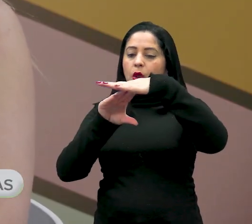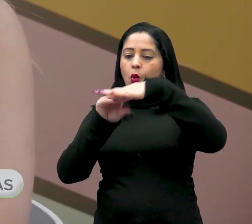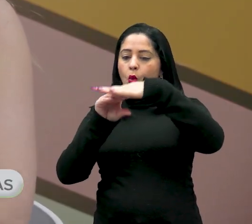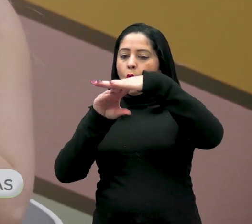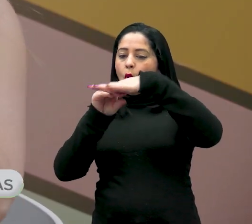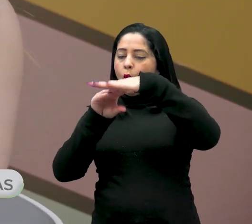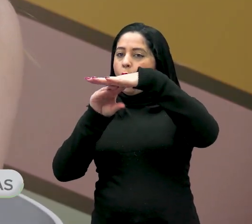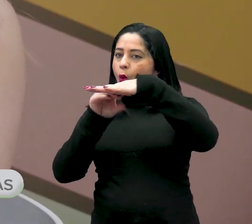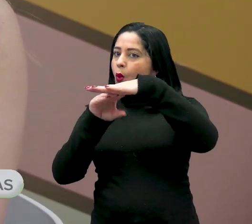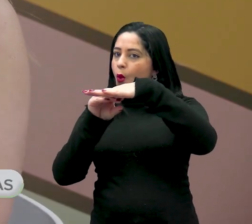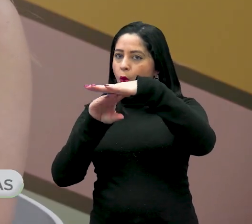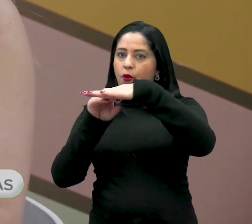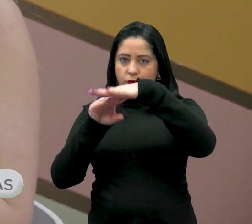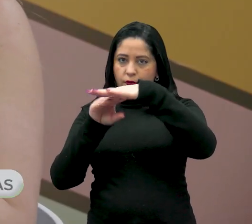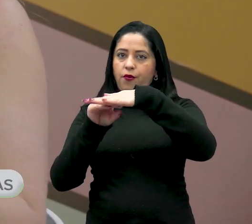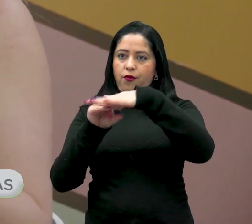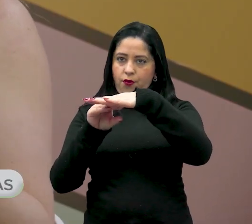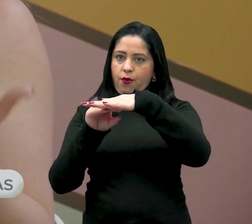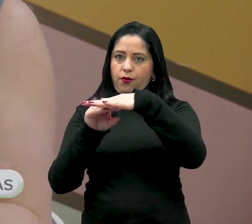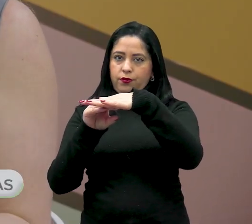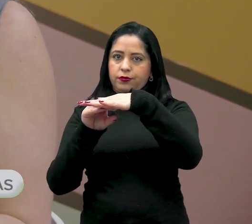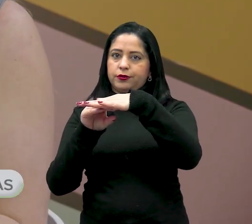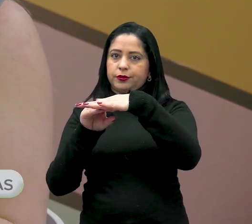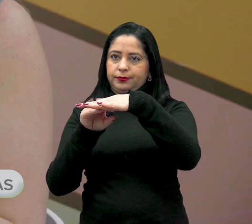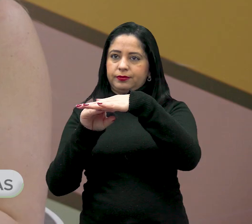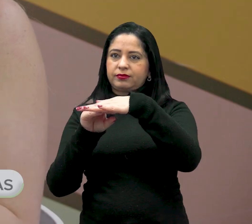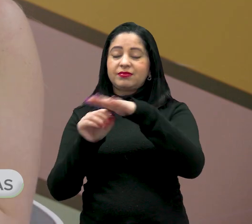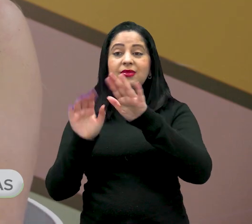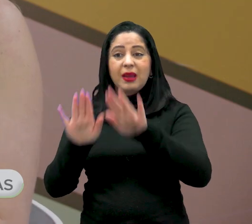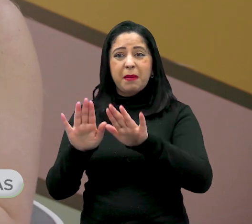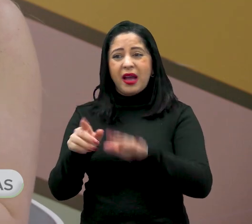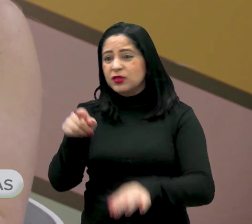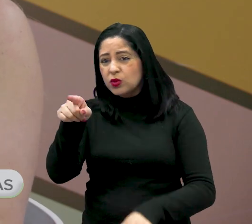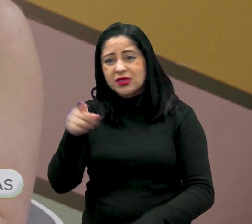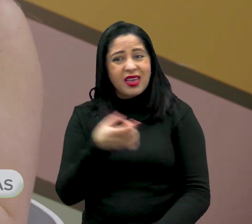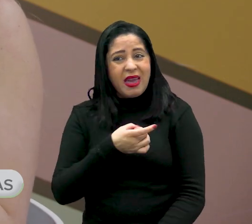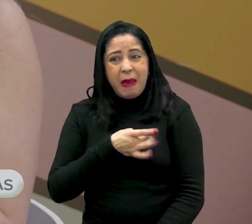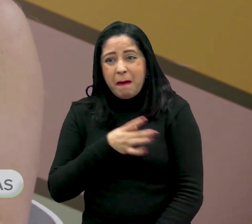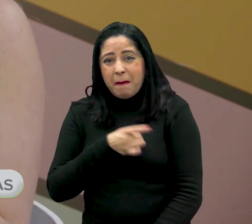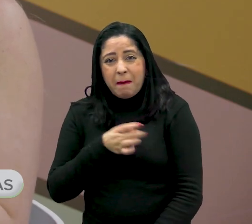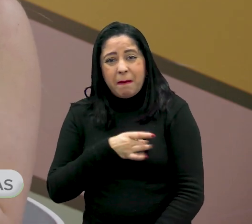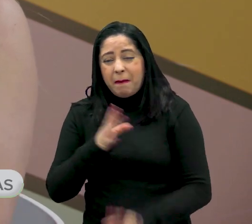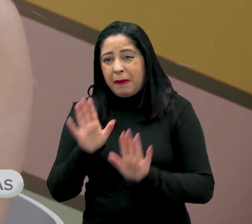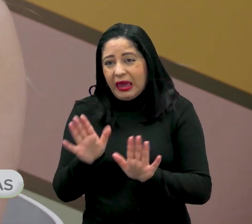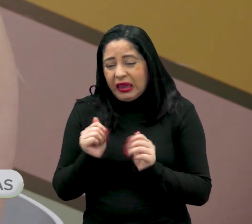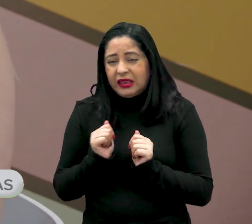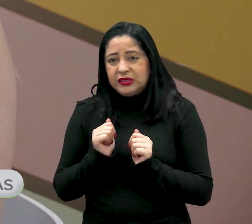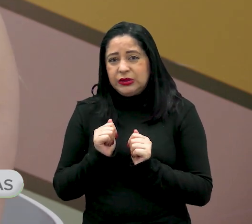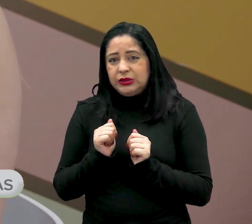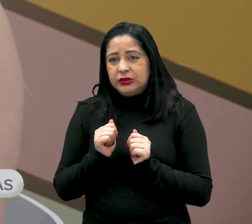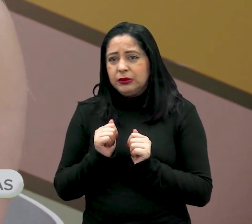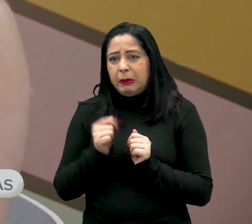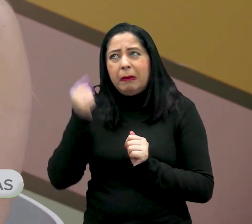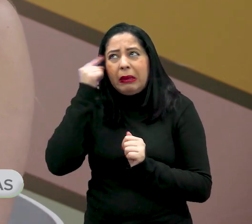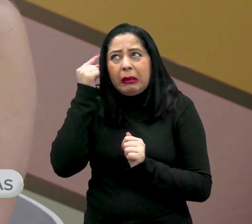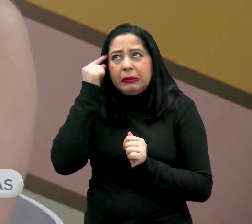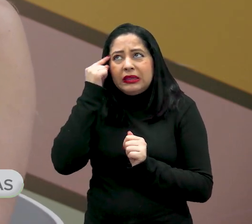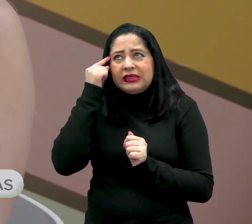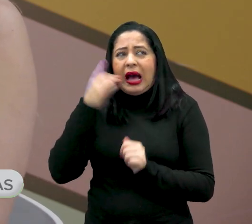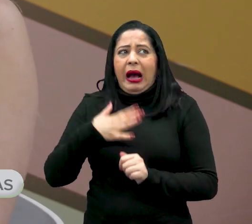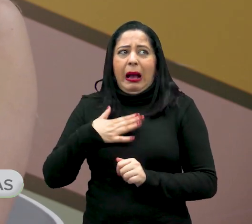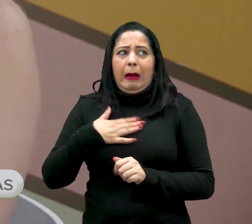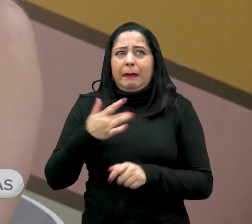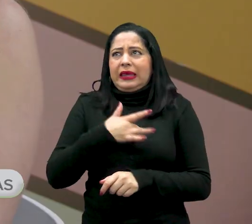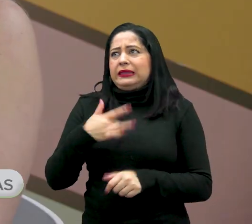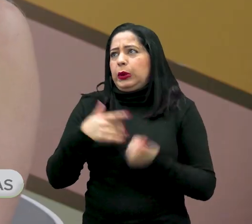tão rígido, mas não deixe de fazer atividade por medo, por achar que vai piorar. Não. Você ficar